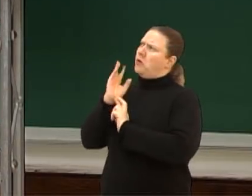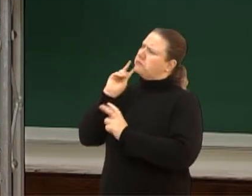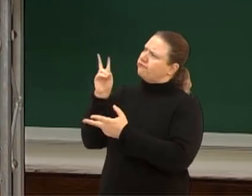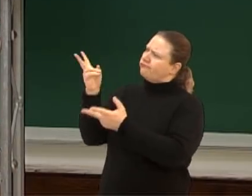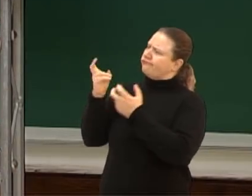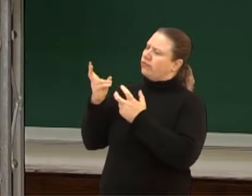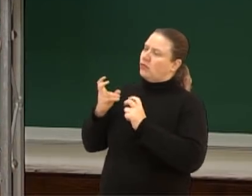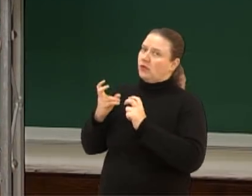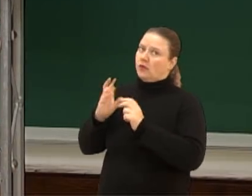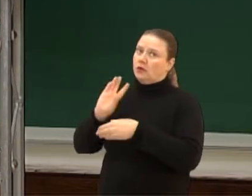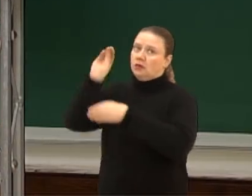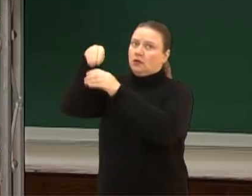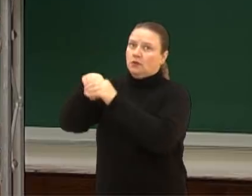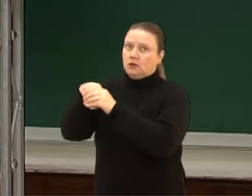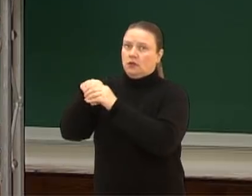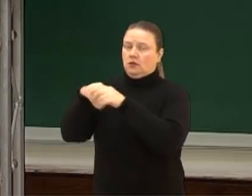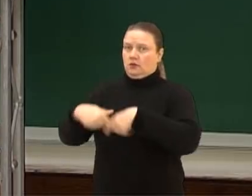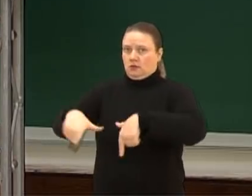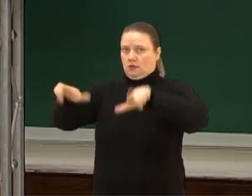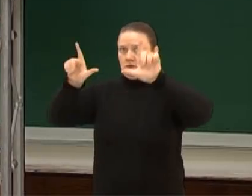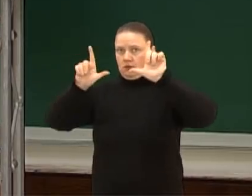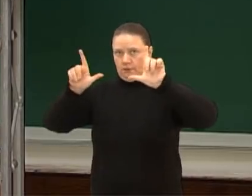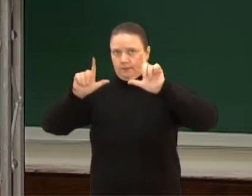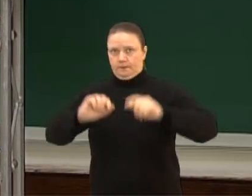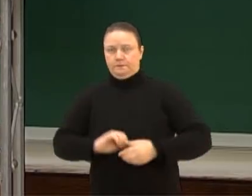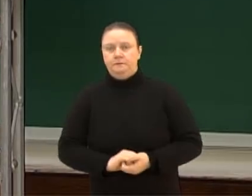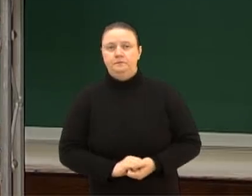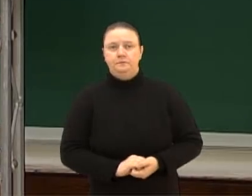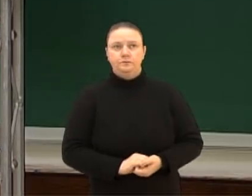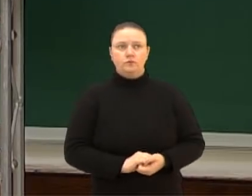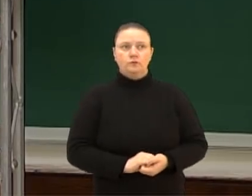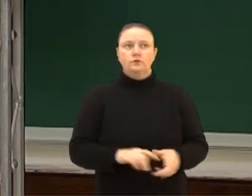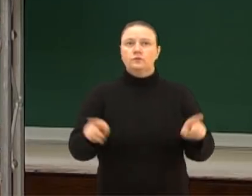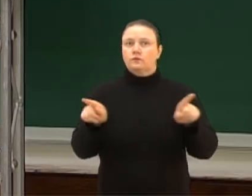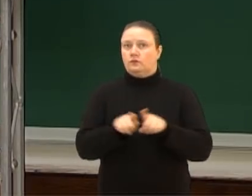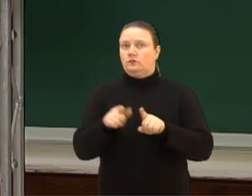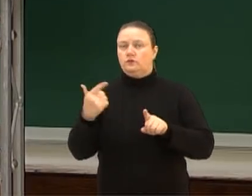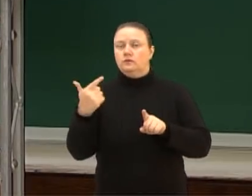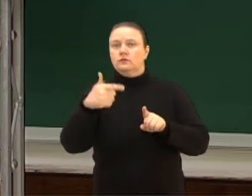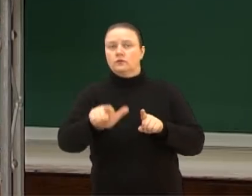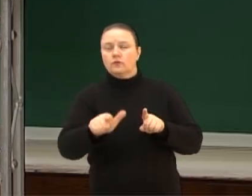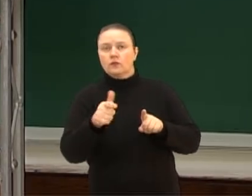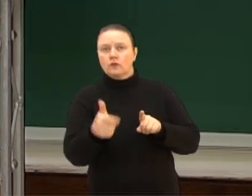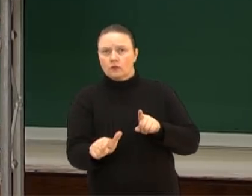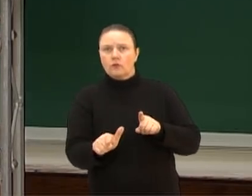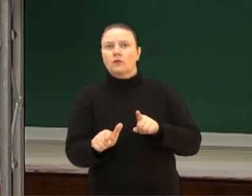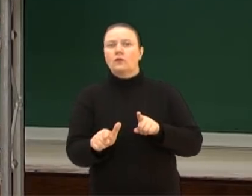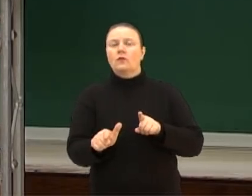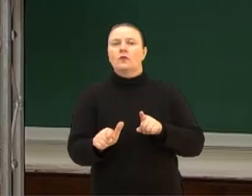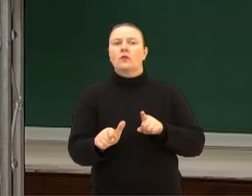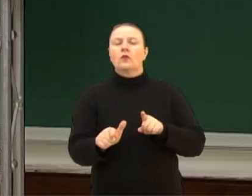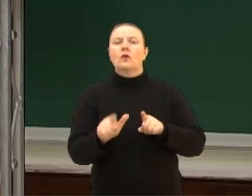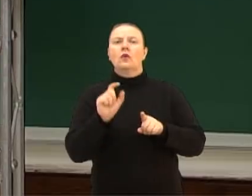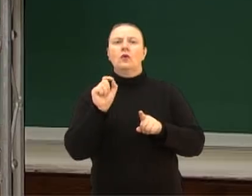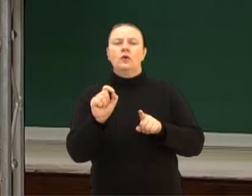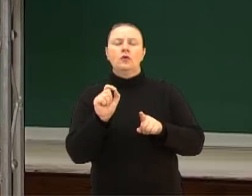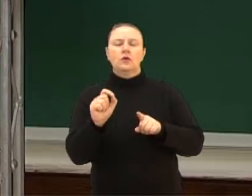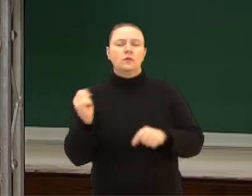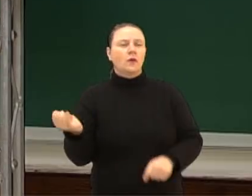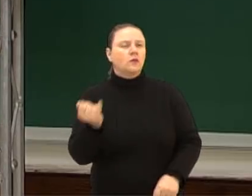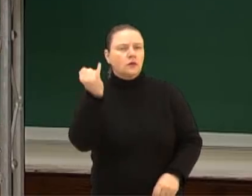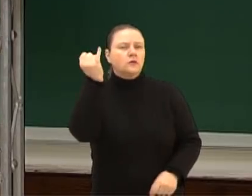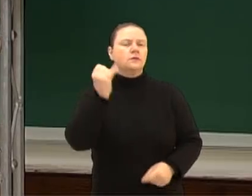desse conteúdo, dentro dessa tela, tá bom? E outro fator bastante importante que eu gostaria que